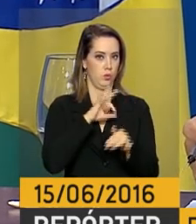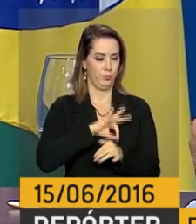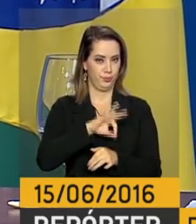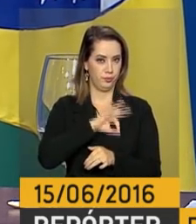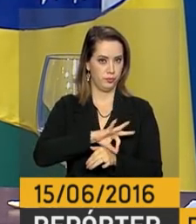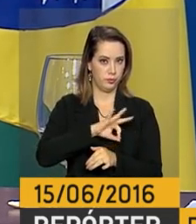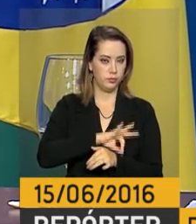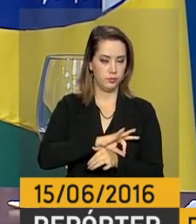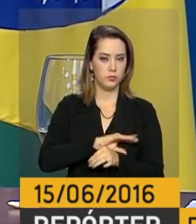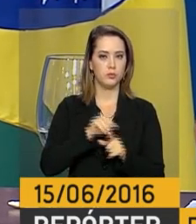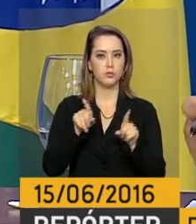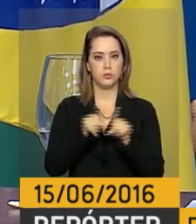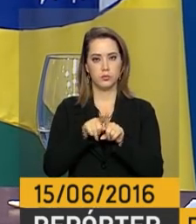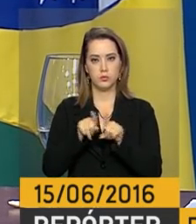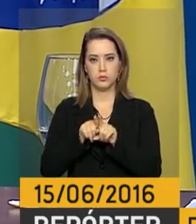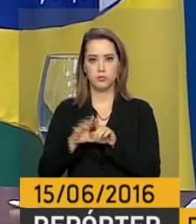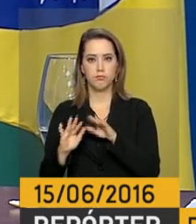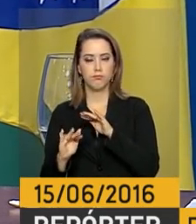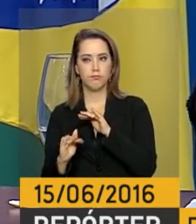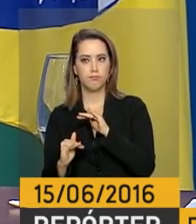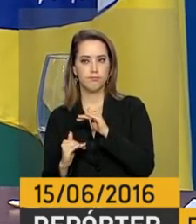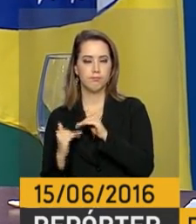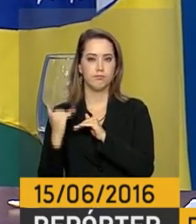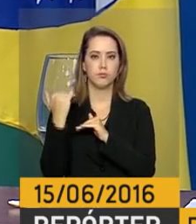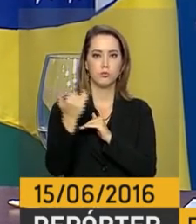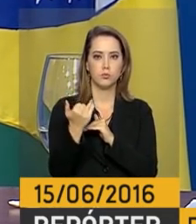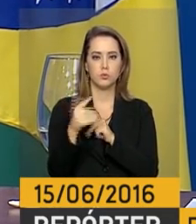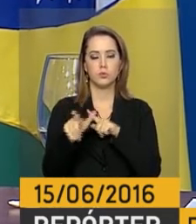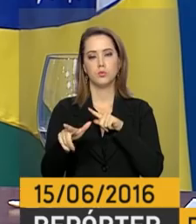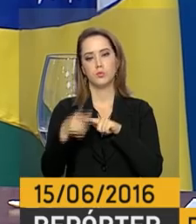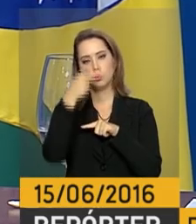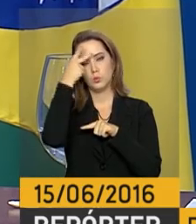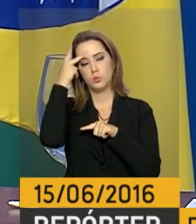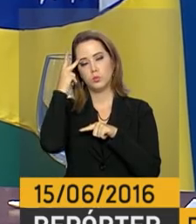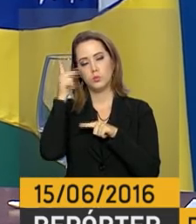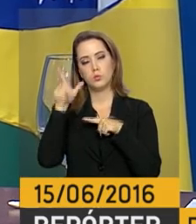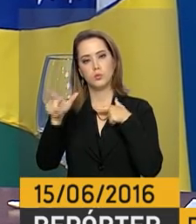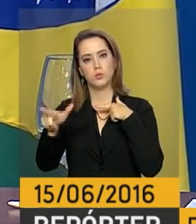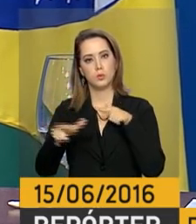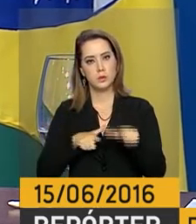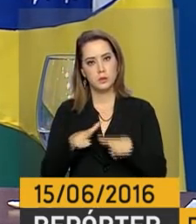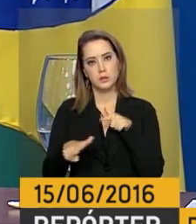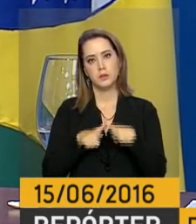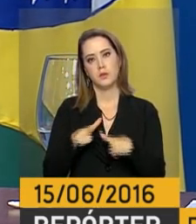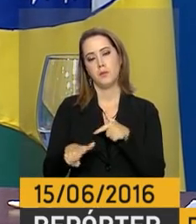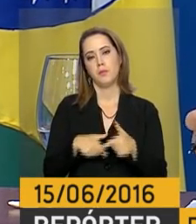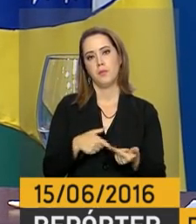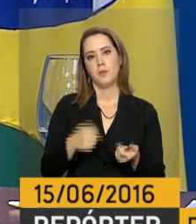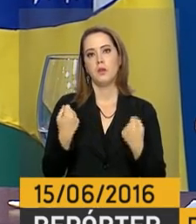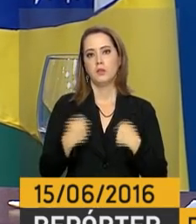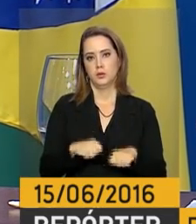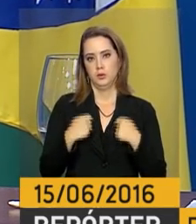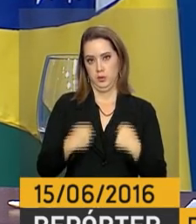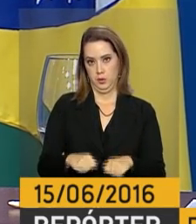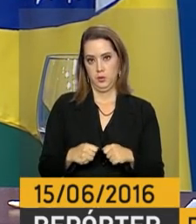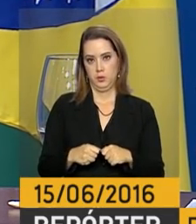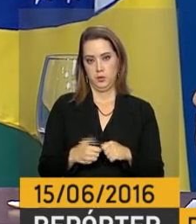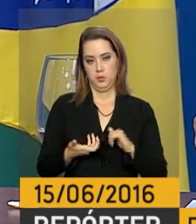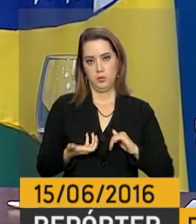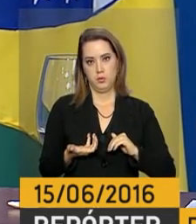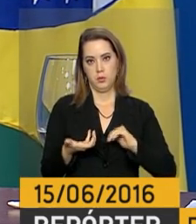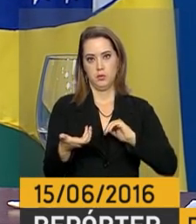cargos novos são iniciativas que passam ah em muitos casos pelo